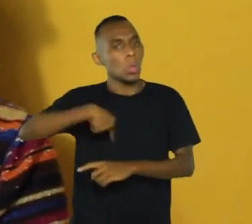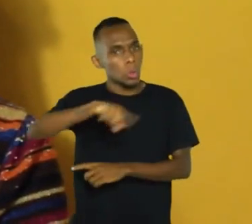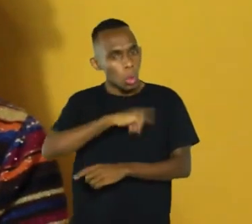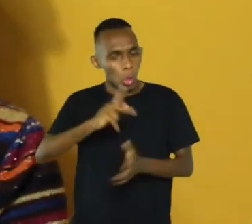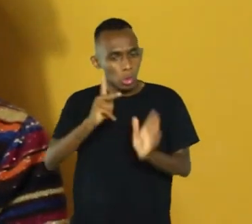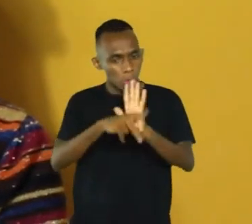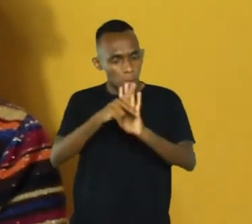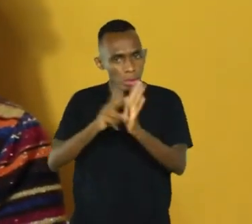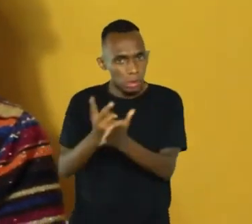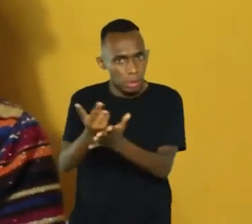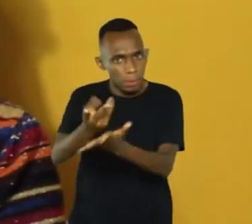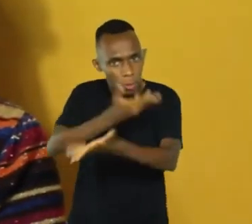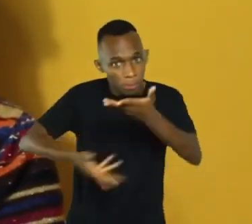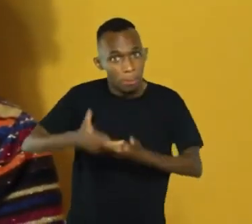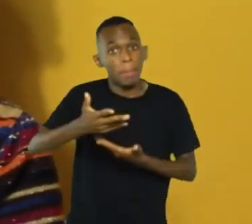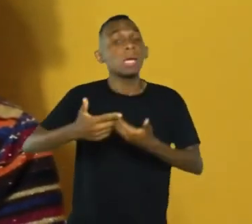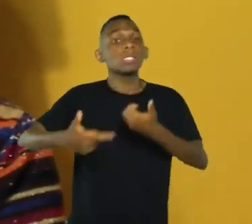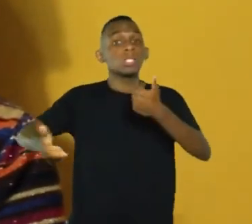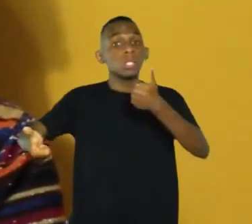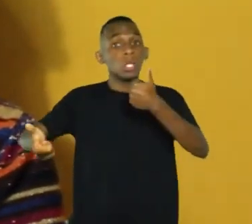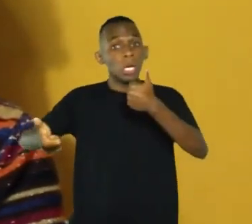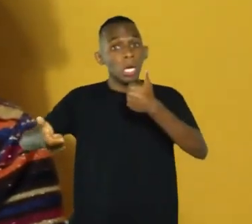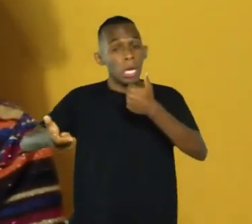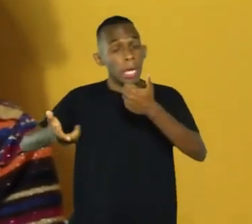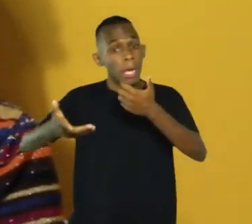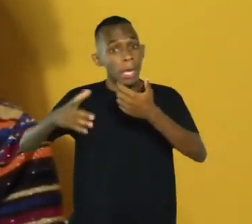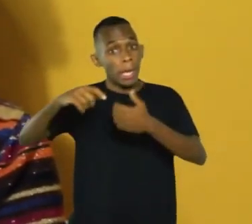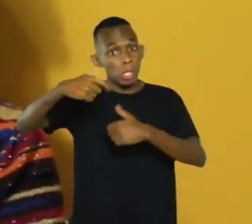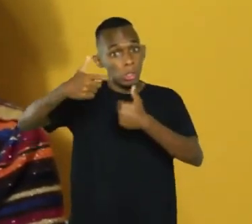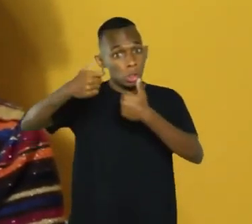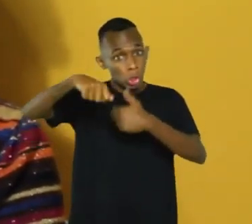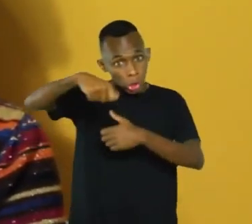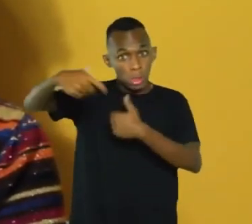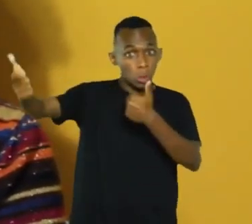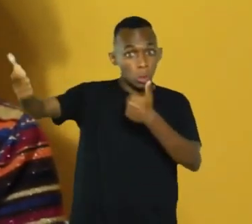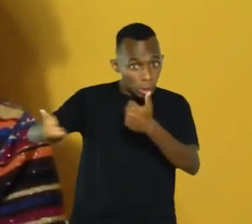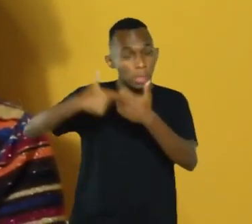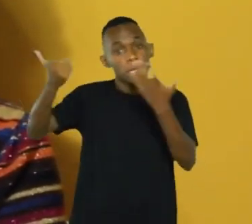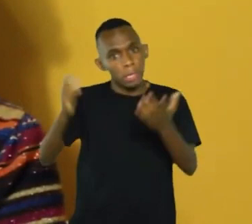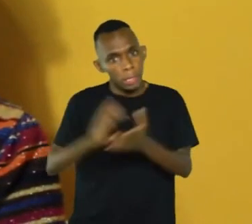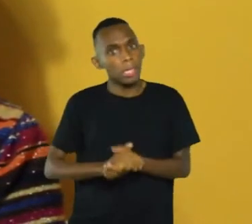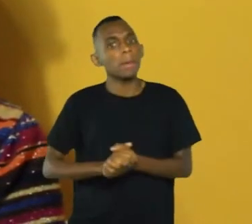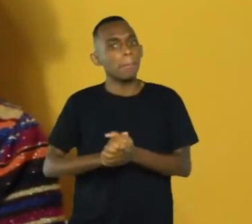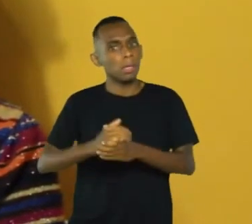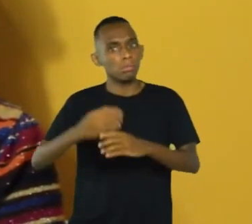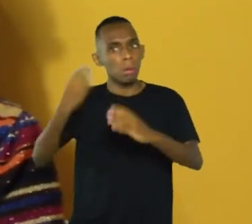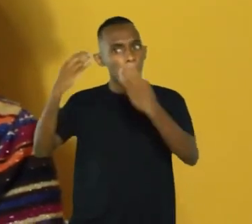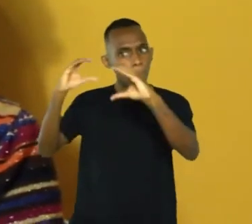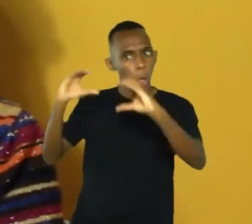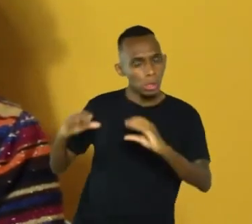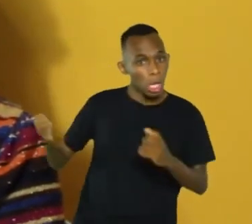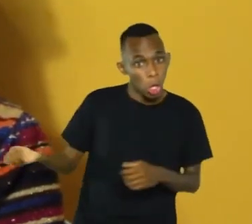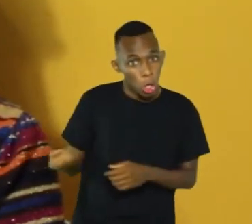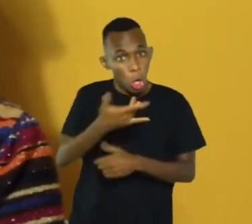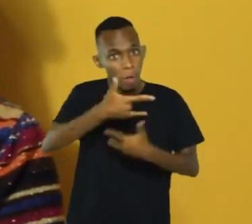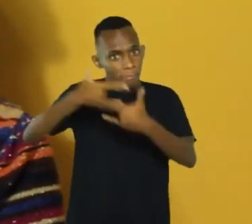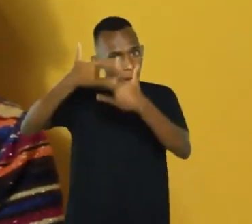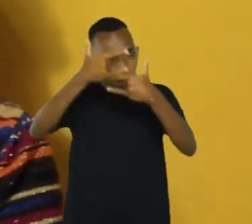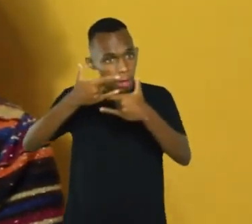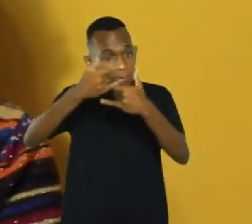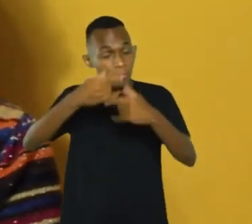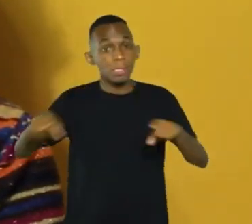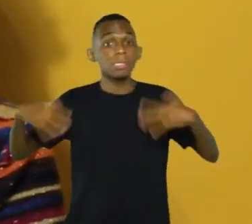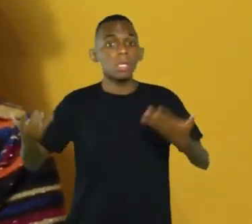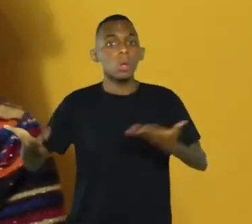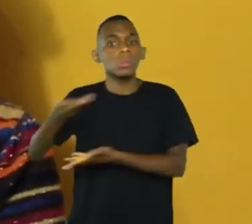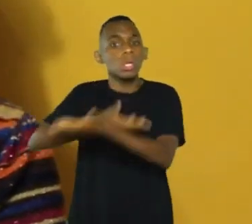inscrever e ativar o sininho para receber as nossas notificações de novos conteúdos que entrarem, das nossas lives também. E essa conversa com a